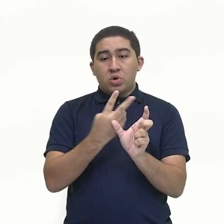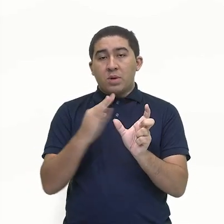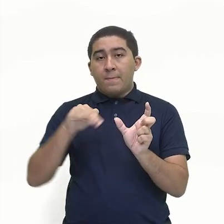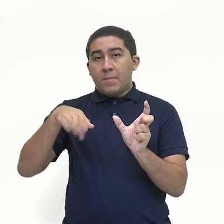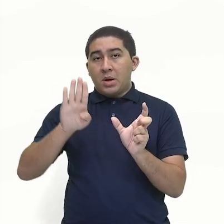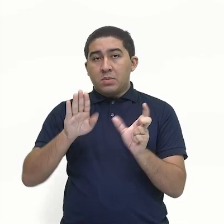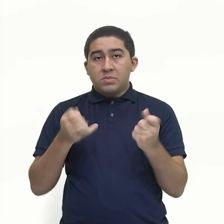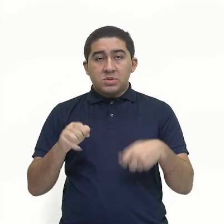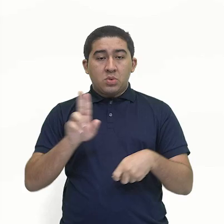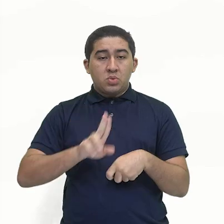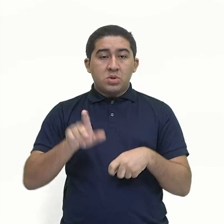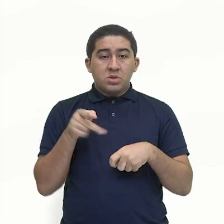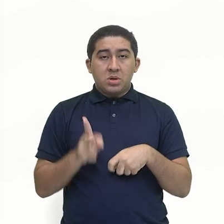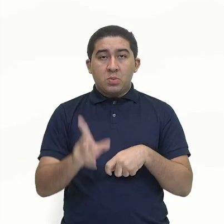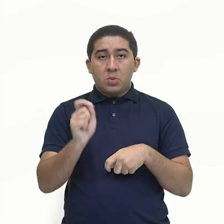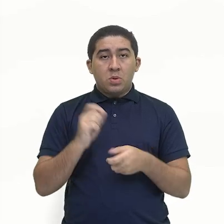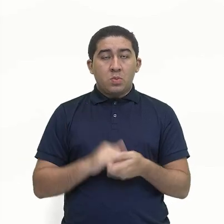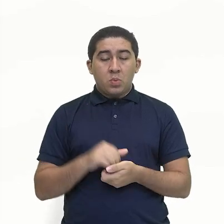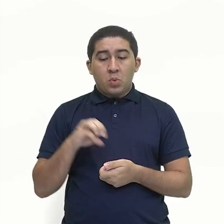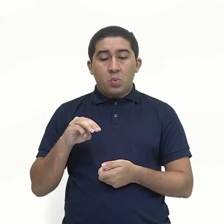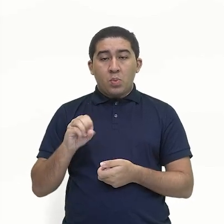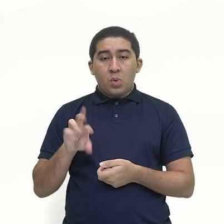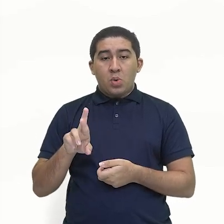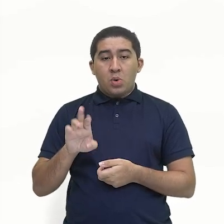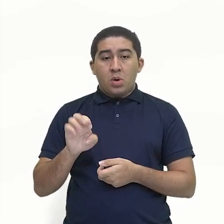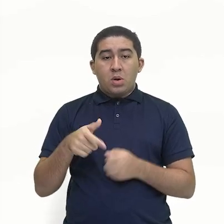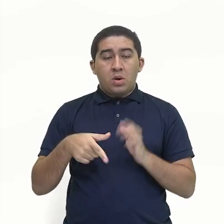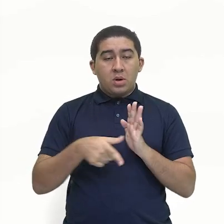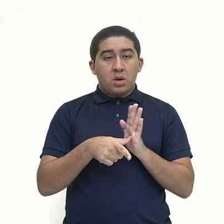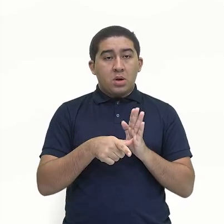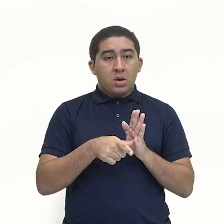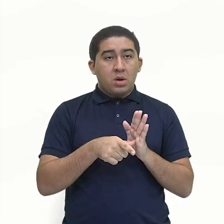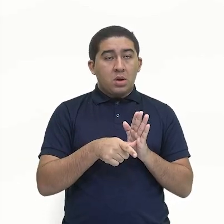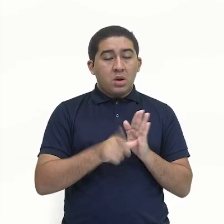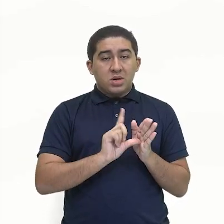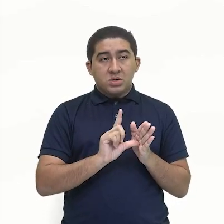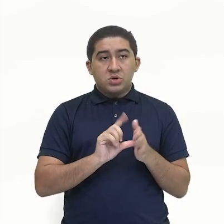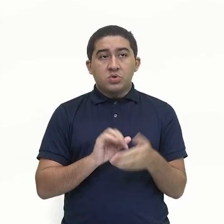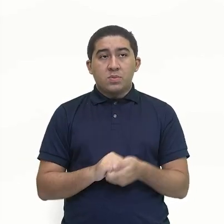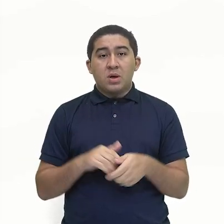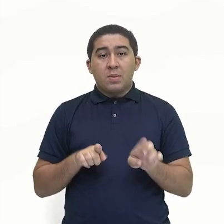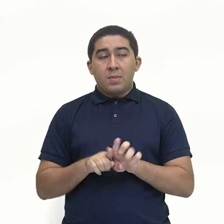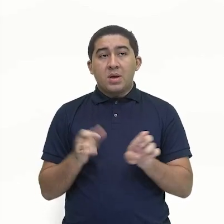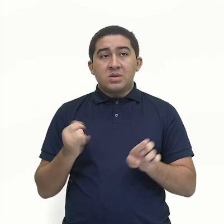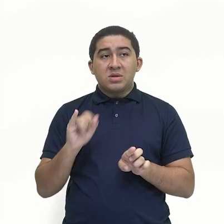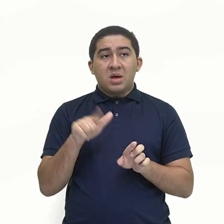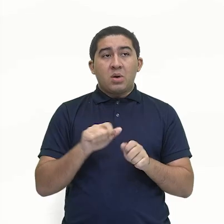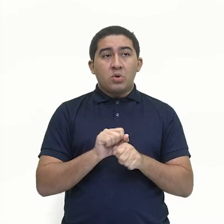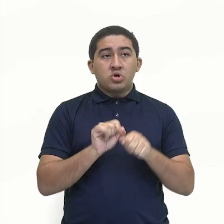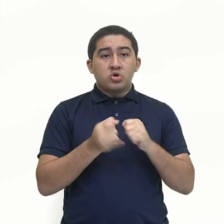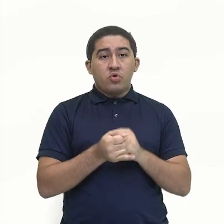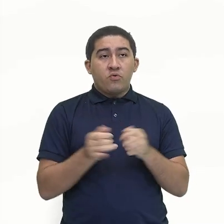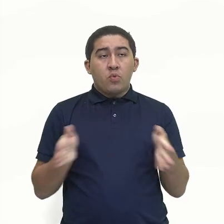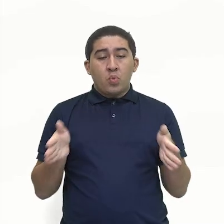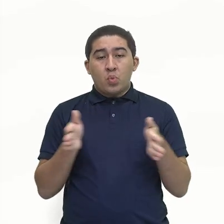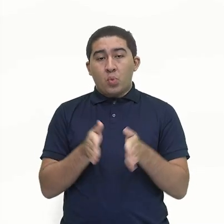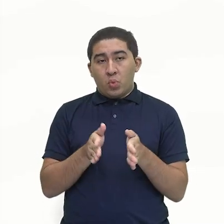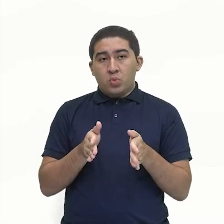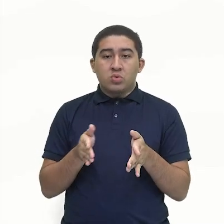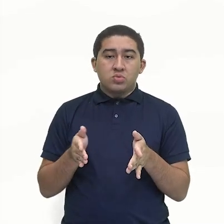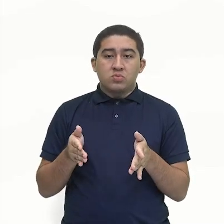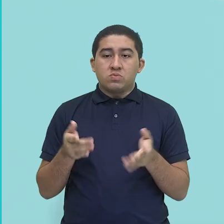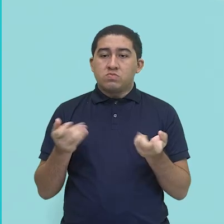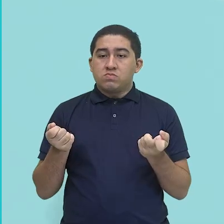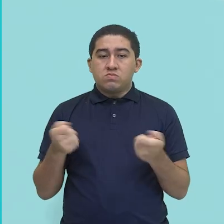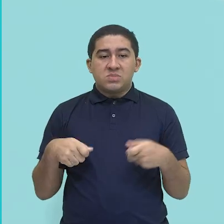devo utilizar sempre o more antes dele, ok? Agora, se ele for um adjetivo curto, aí eu